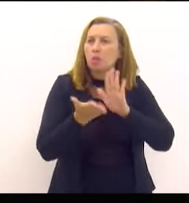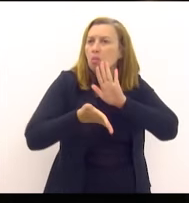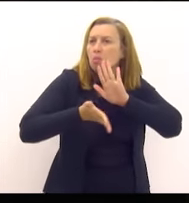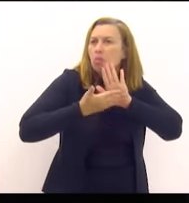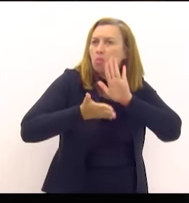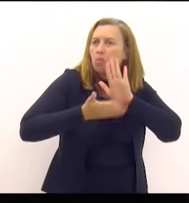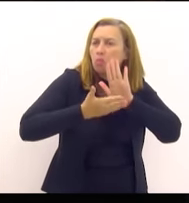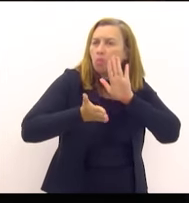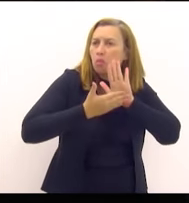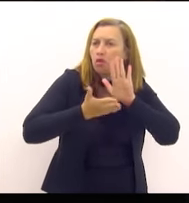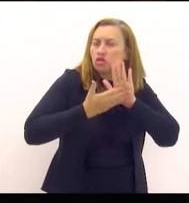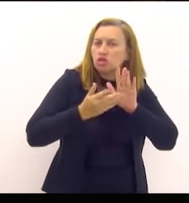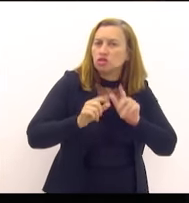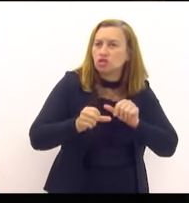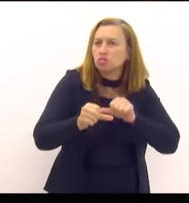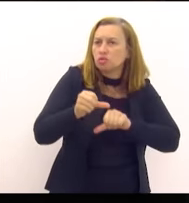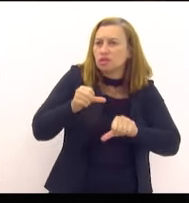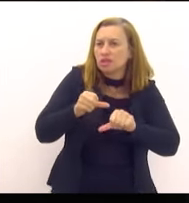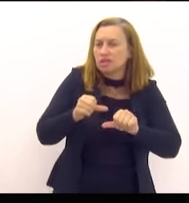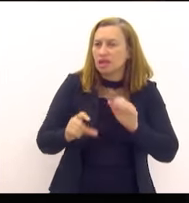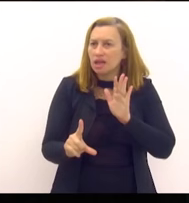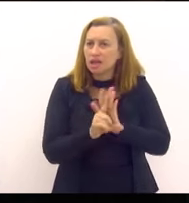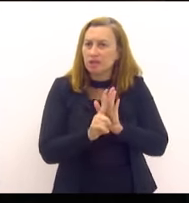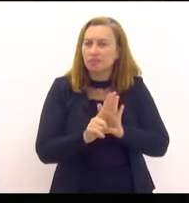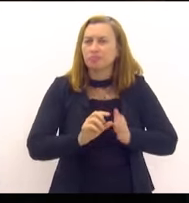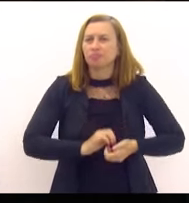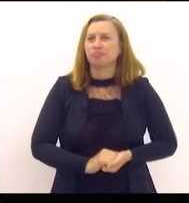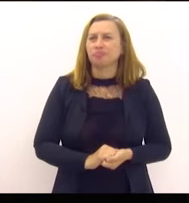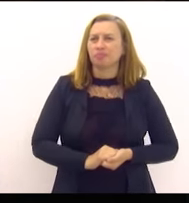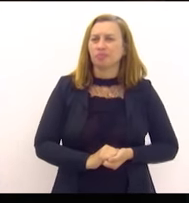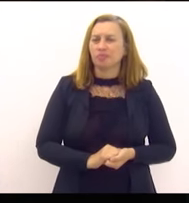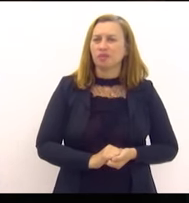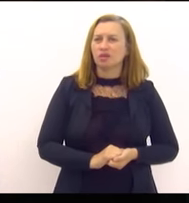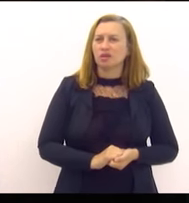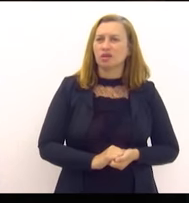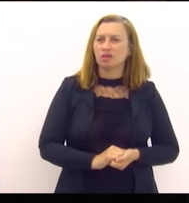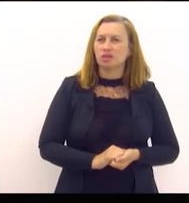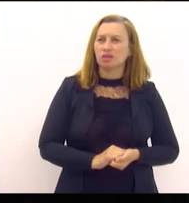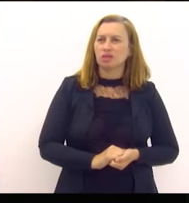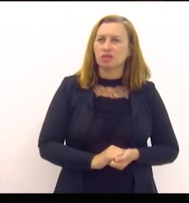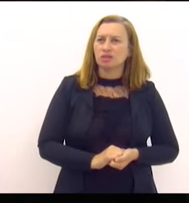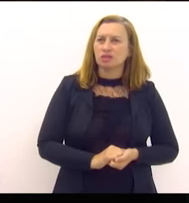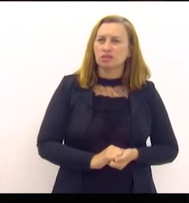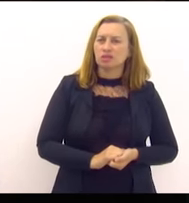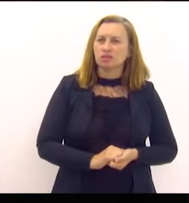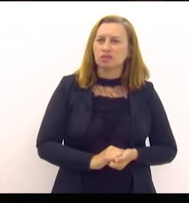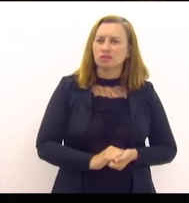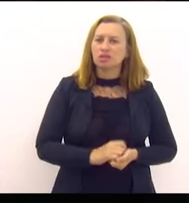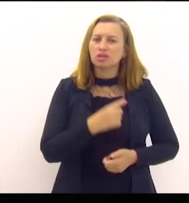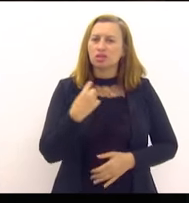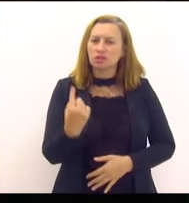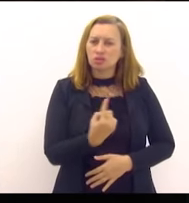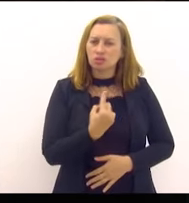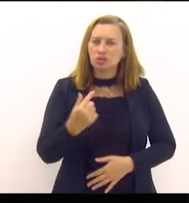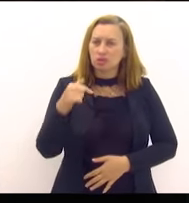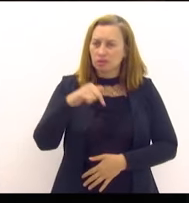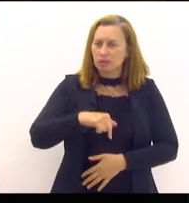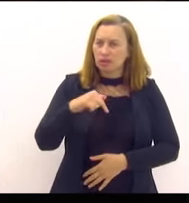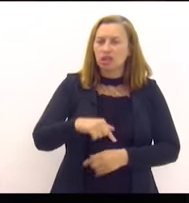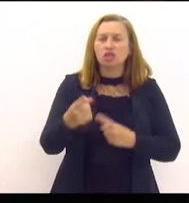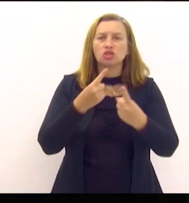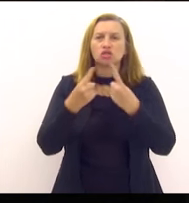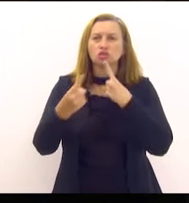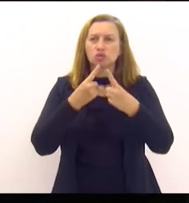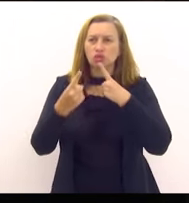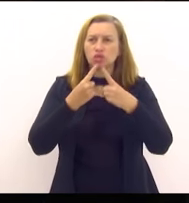propostas de mudança na lei. E a gente, que está aqui no parlamento tentando debater